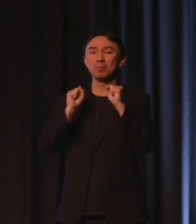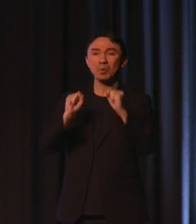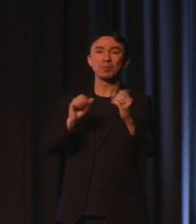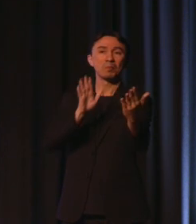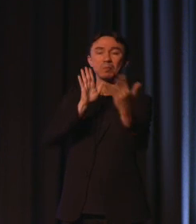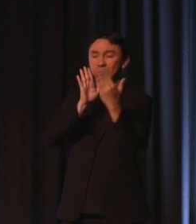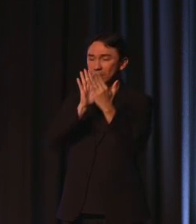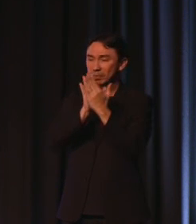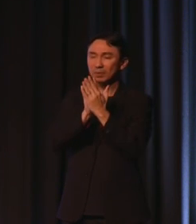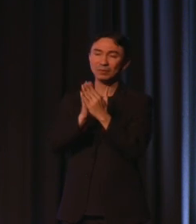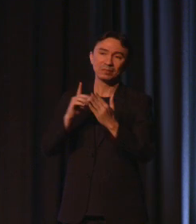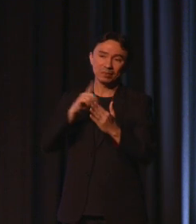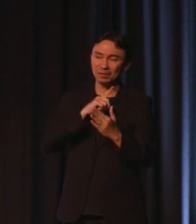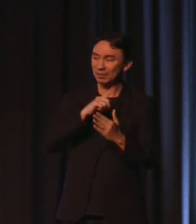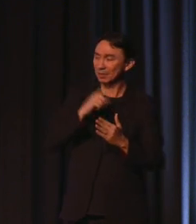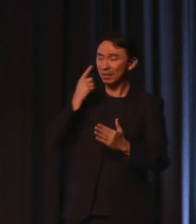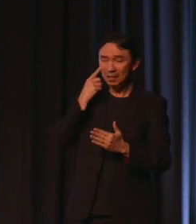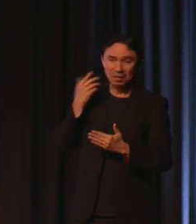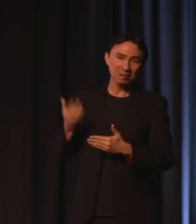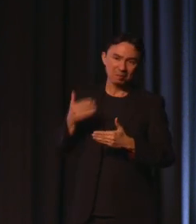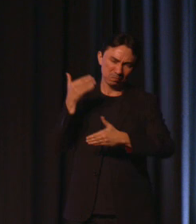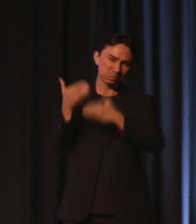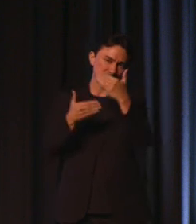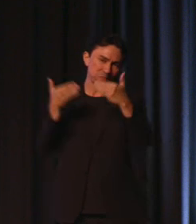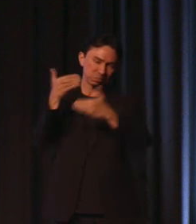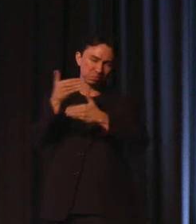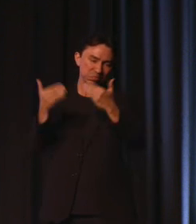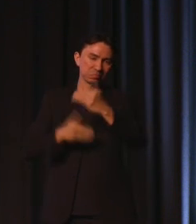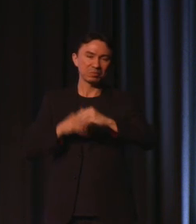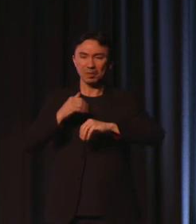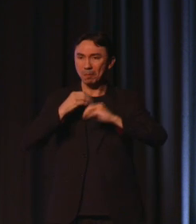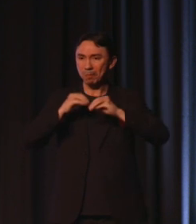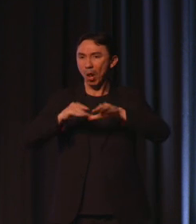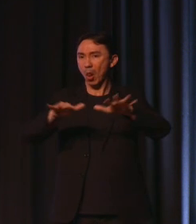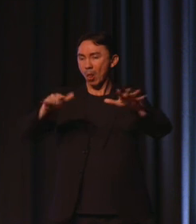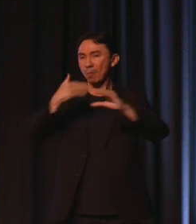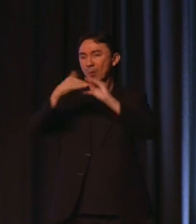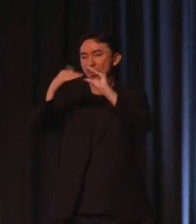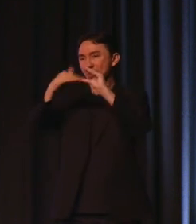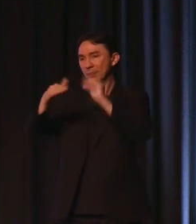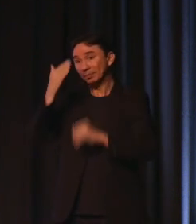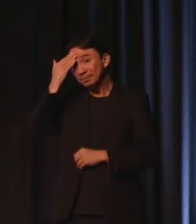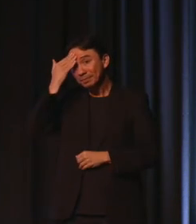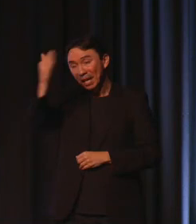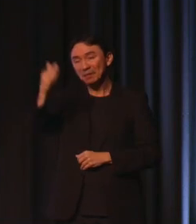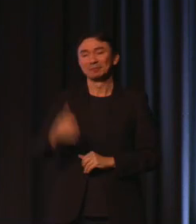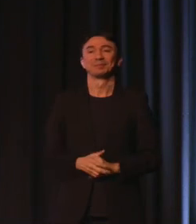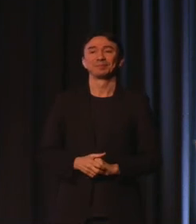alguma dúvida. E acredito que o material futuramente vai ser compartilhado com todos. Meu muito obrigado.